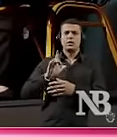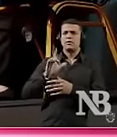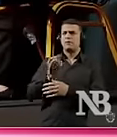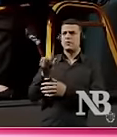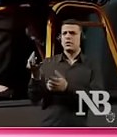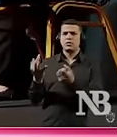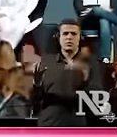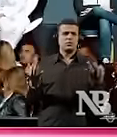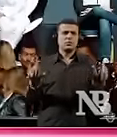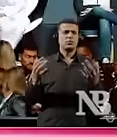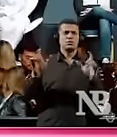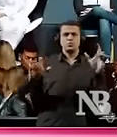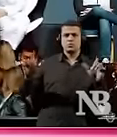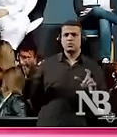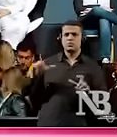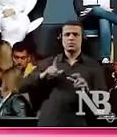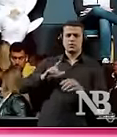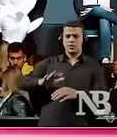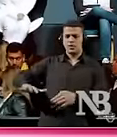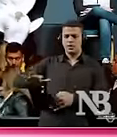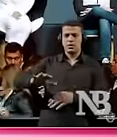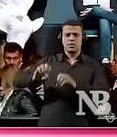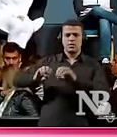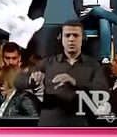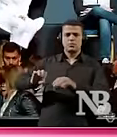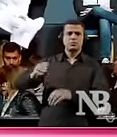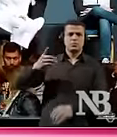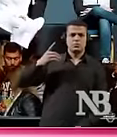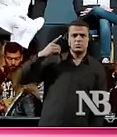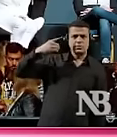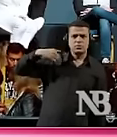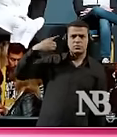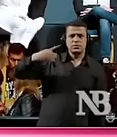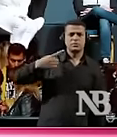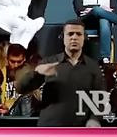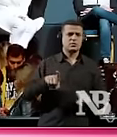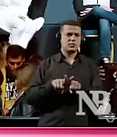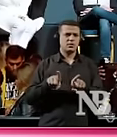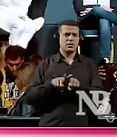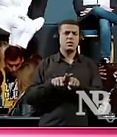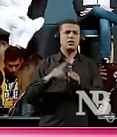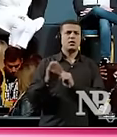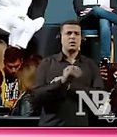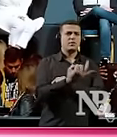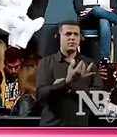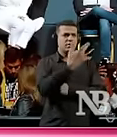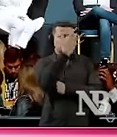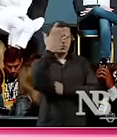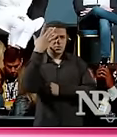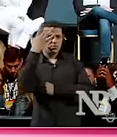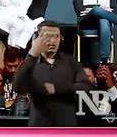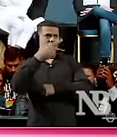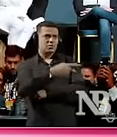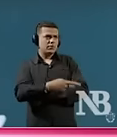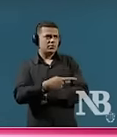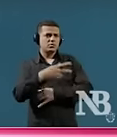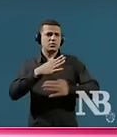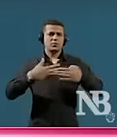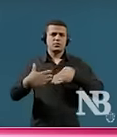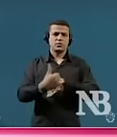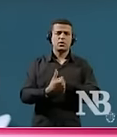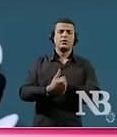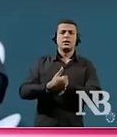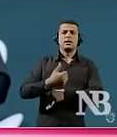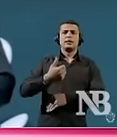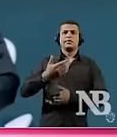diversas pessoas que estão no ramo da educação, da advocacia, Vacite está aqui. Várias pessoas, né, que são professores, que dedicam a sua vida.